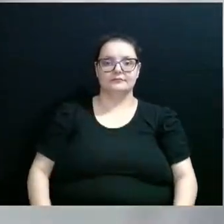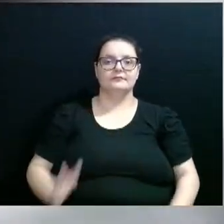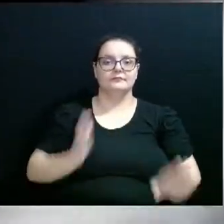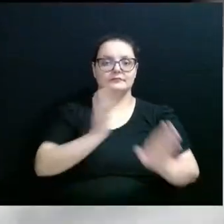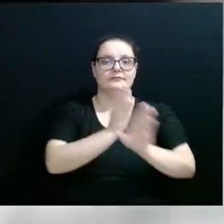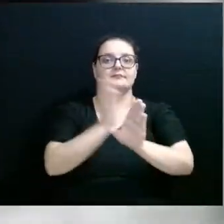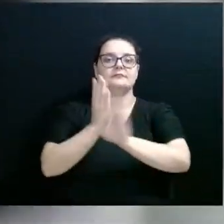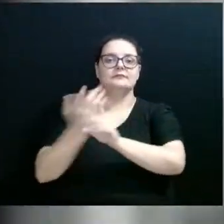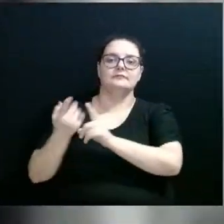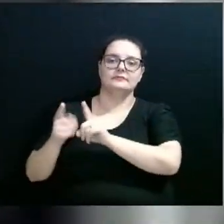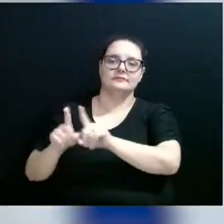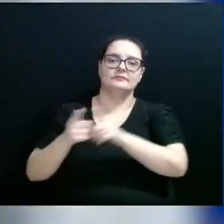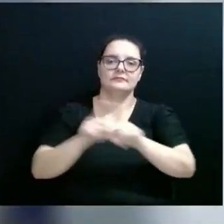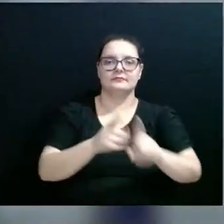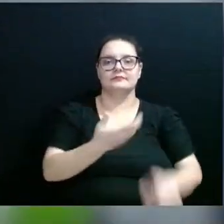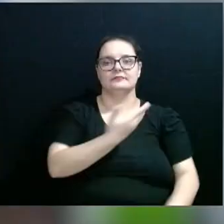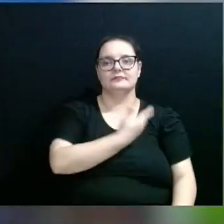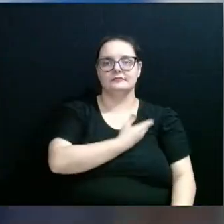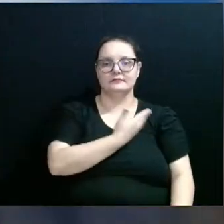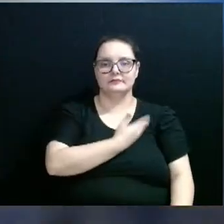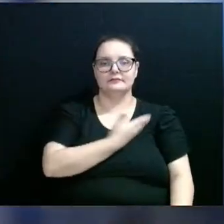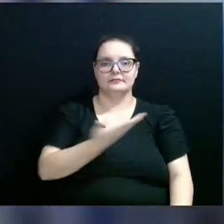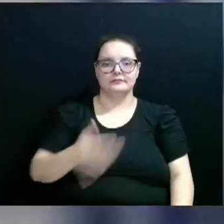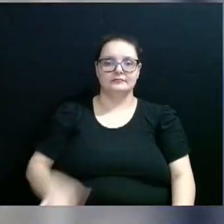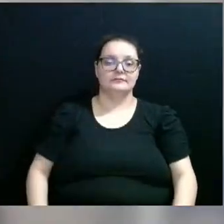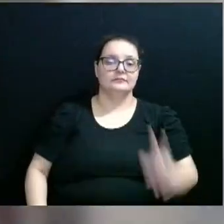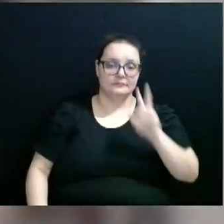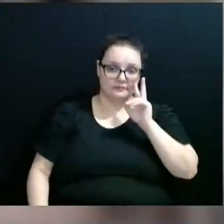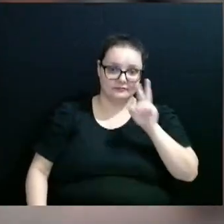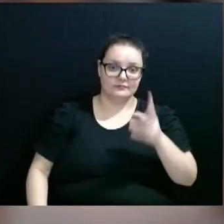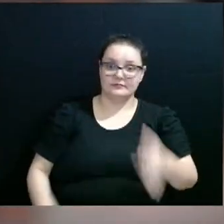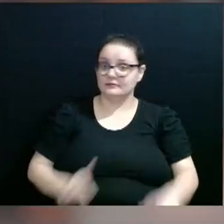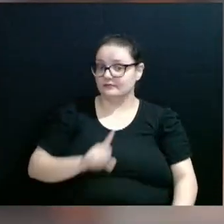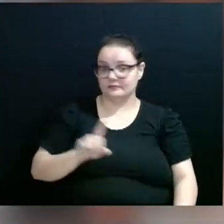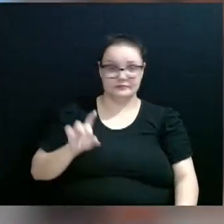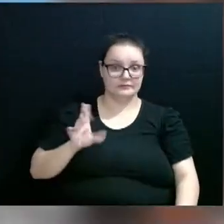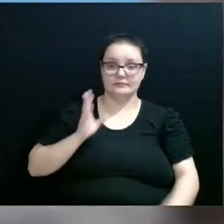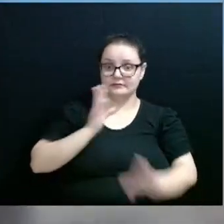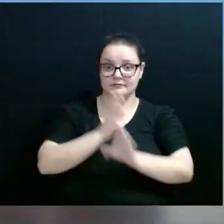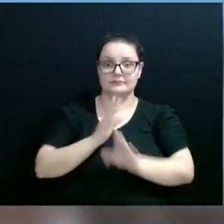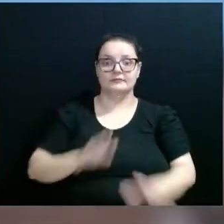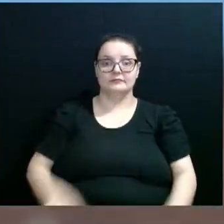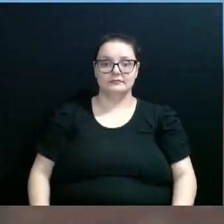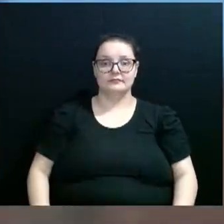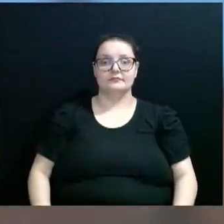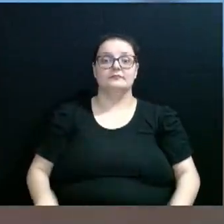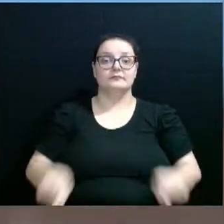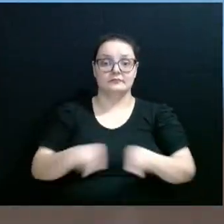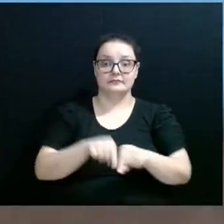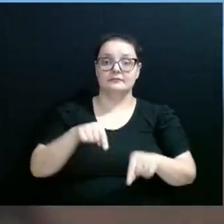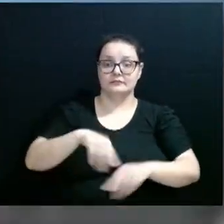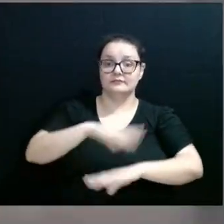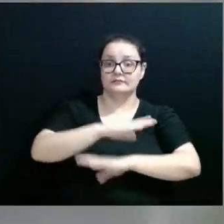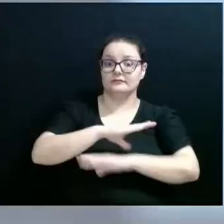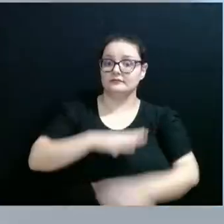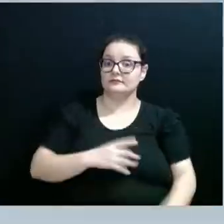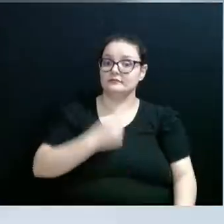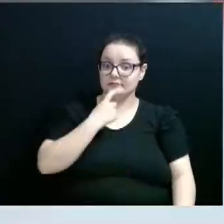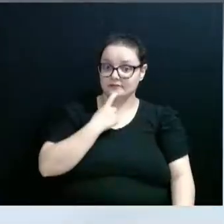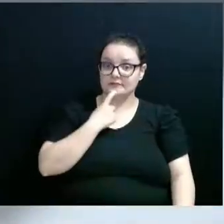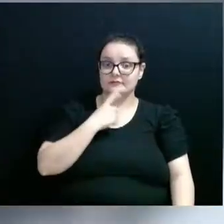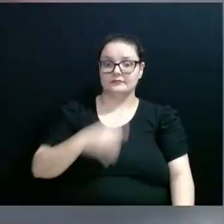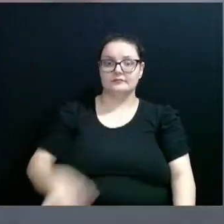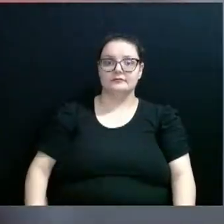de amizade, e eu vejo aqui, não só nos encontros, mas também hoje aqui na Câmara Municipal, vocês